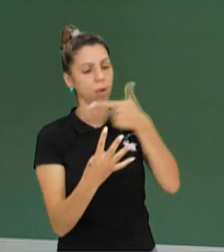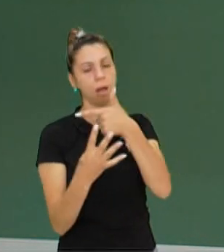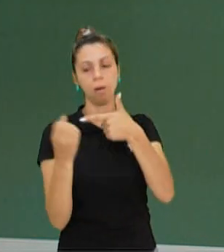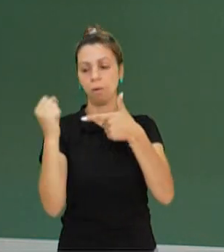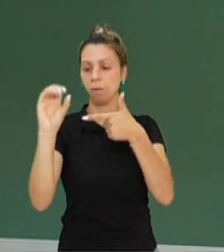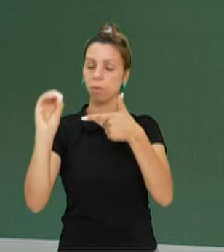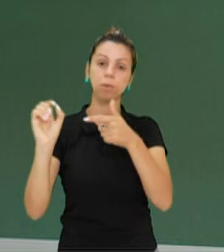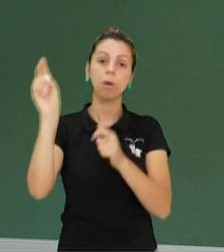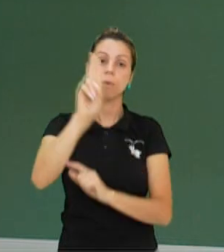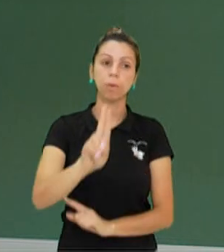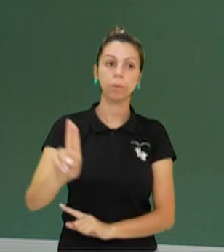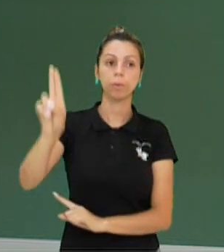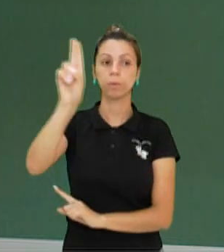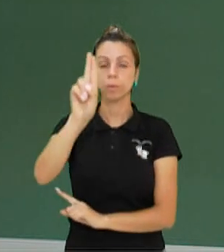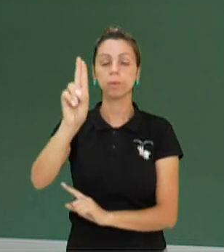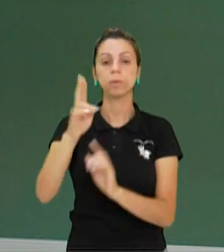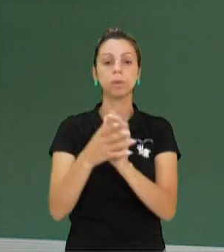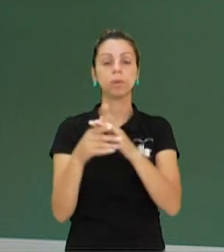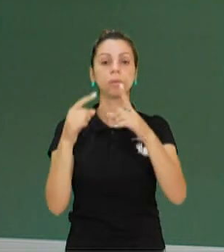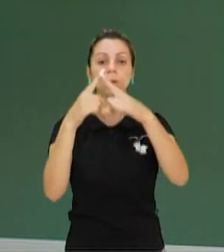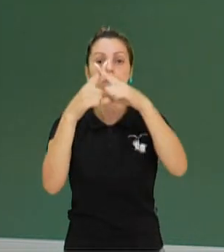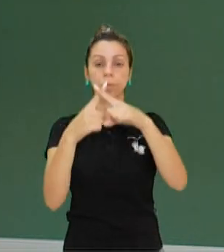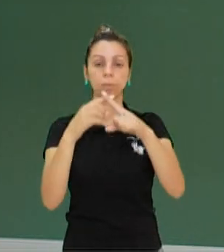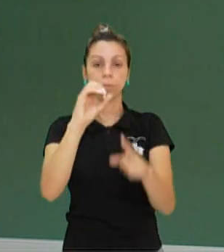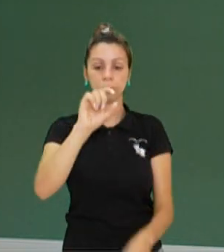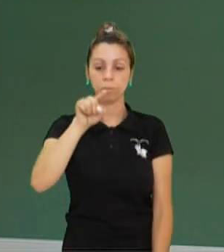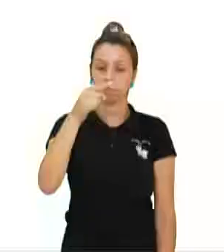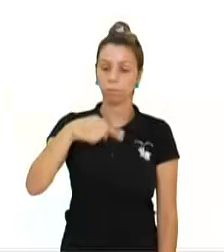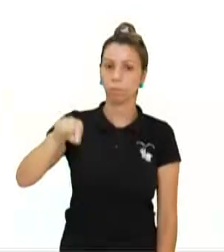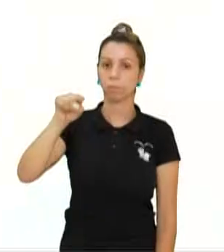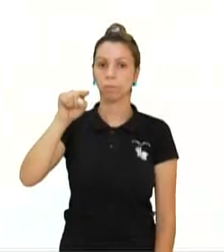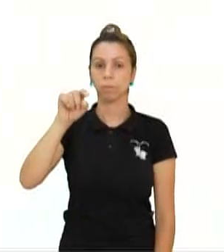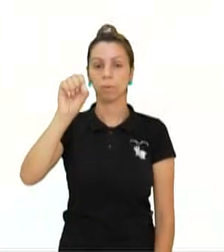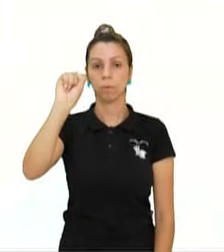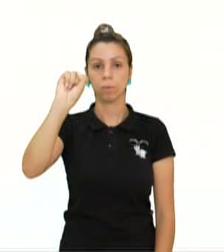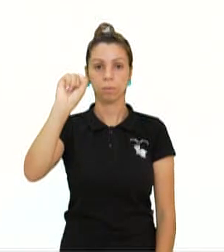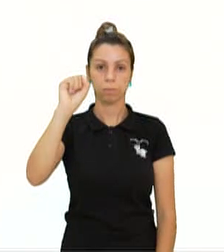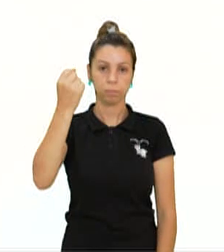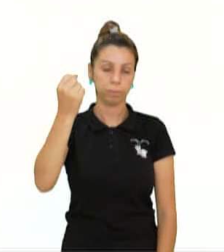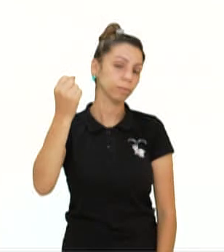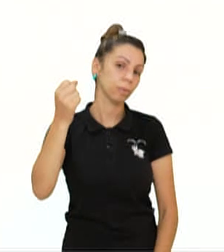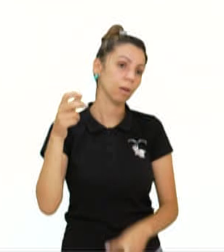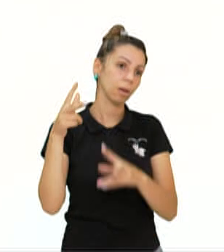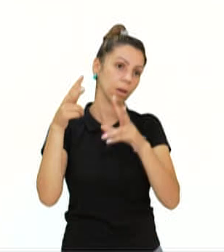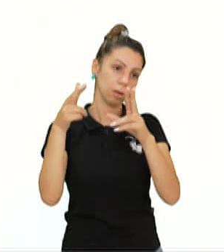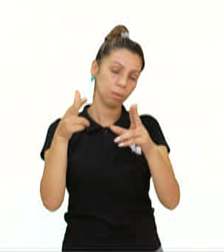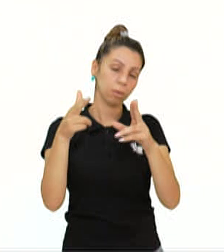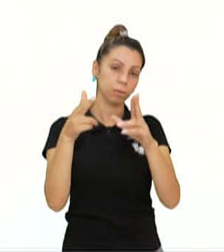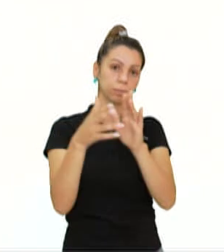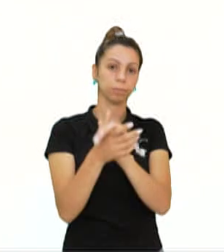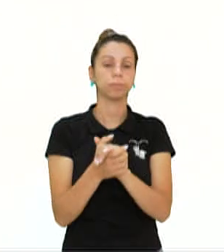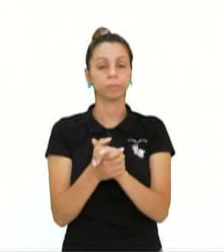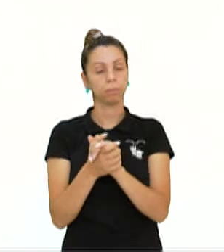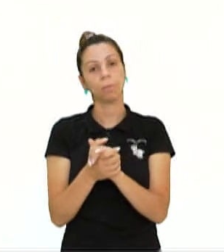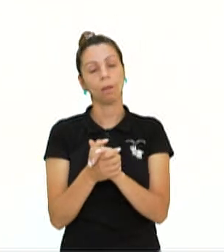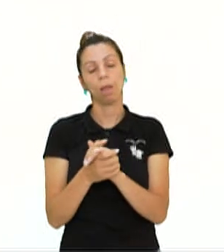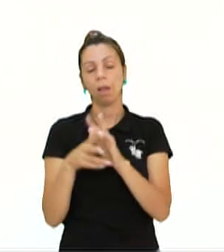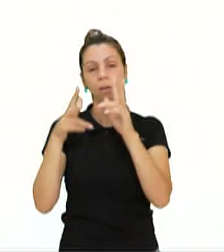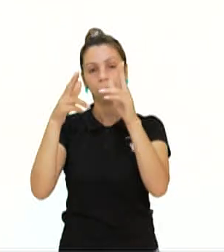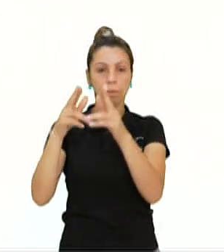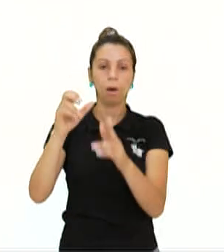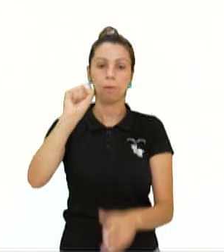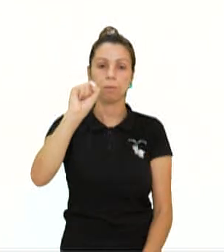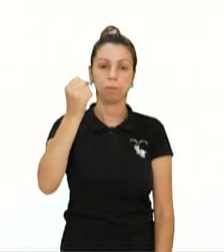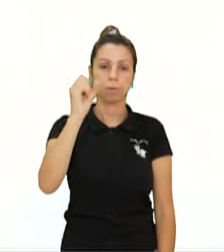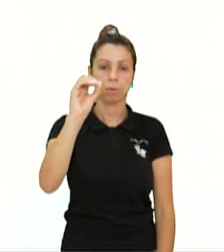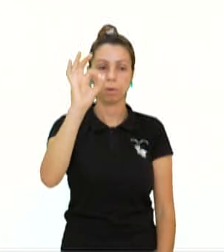utilizei? Multiplicando por 0,8, né? Multiplicar por 0,8 é o mesmo que calcular 80%. O que eu obtive aqui?